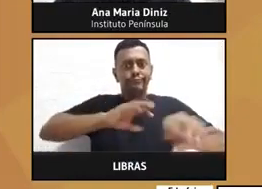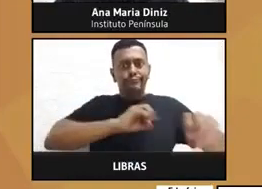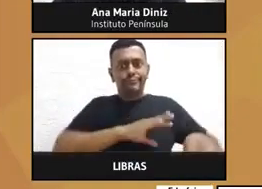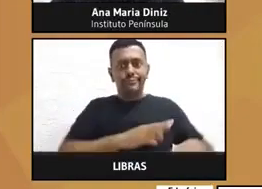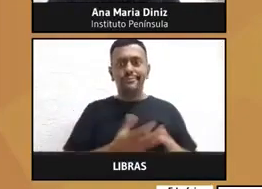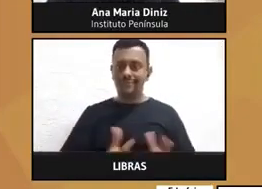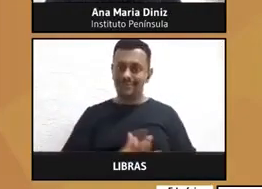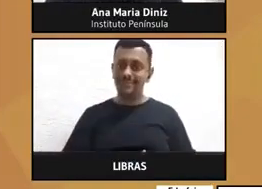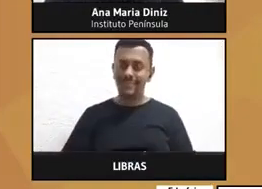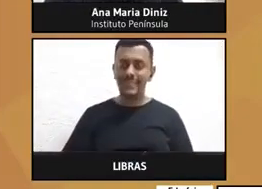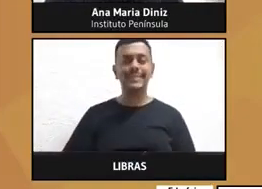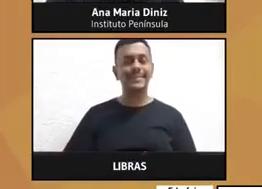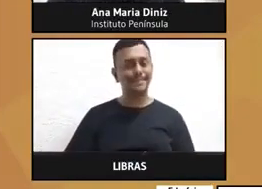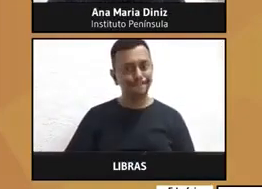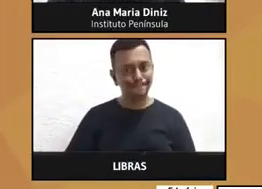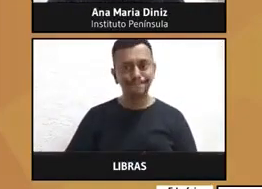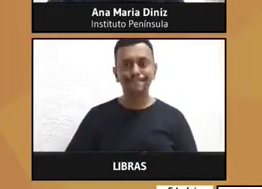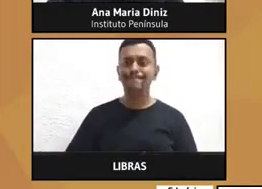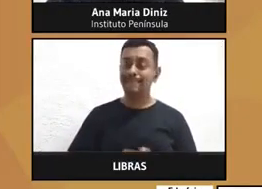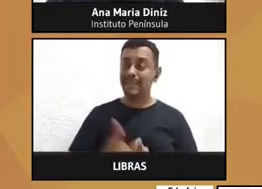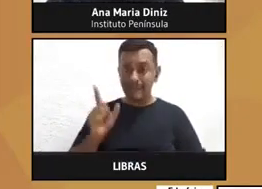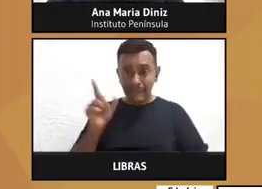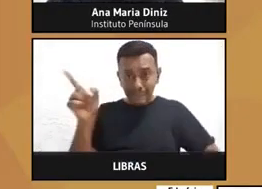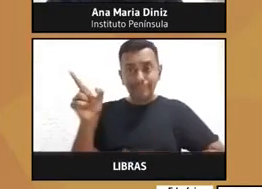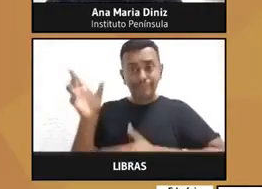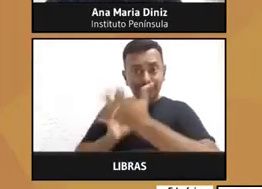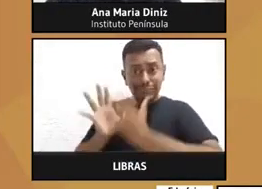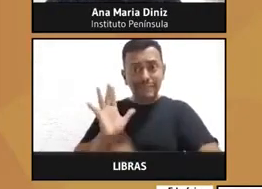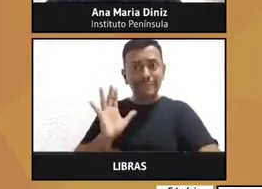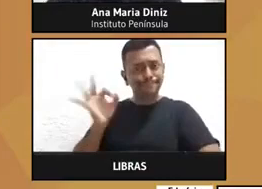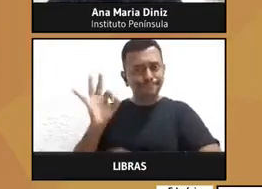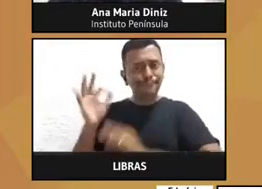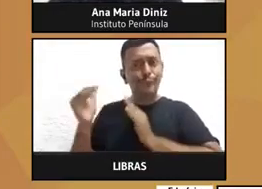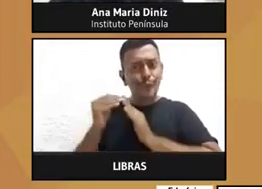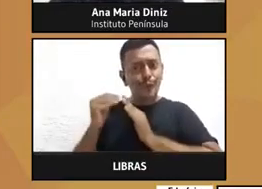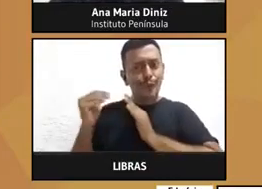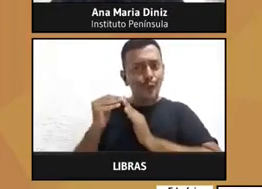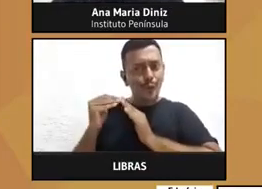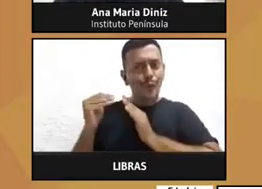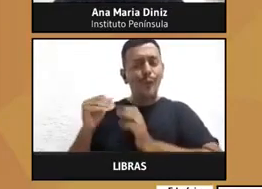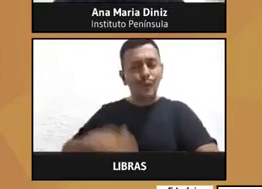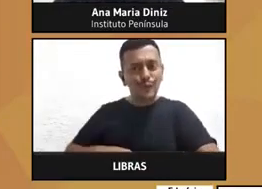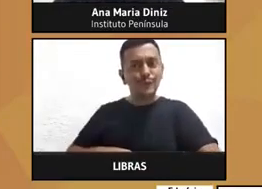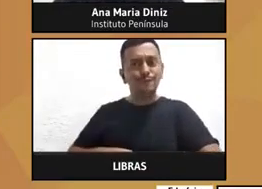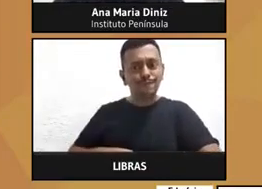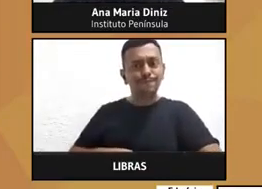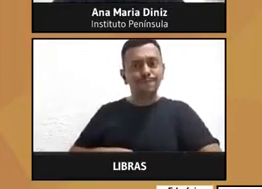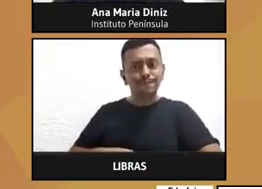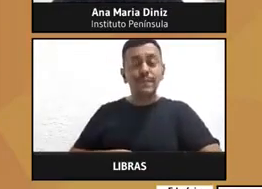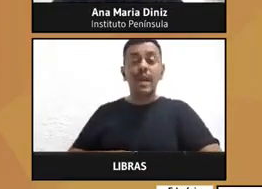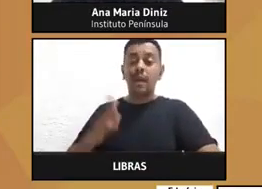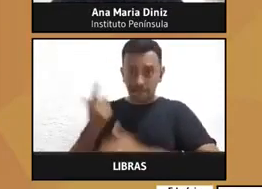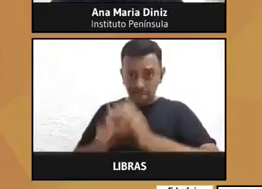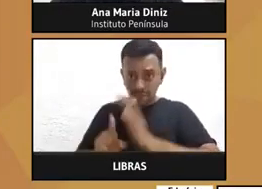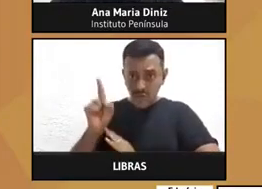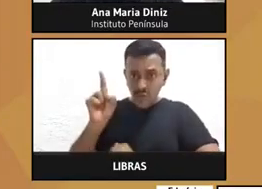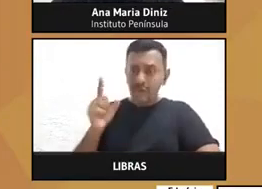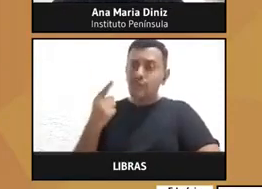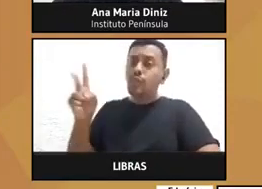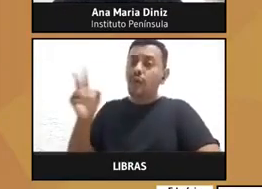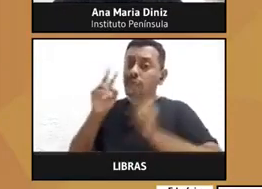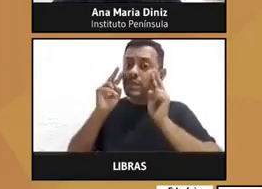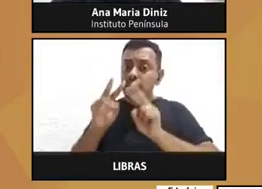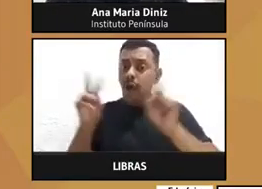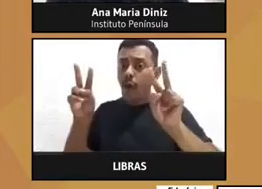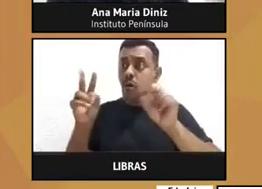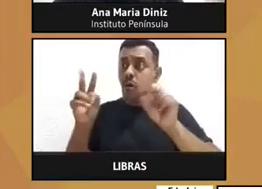Nossa, eu concordo 100%. Na sua visão, qual deveria ser a nossa prioridade quando voltarmos